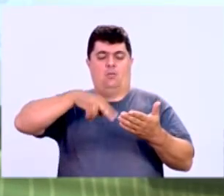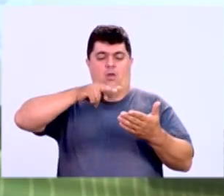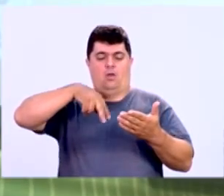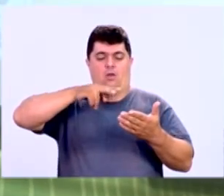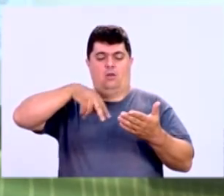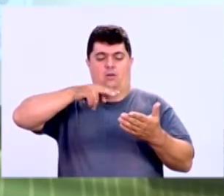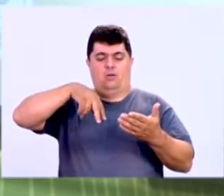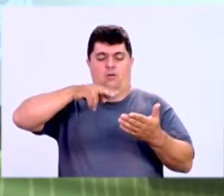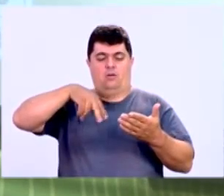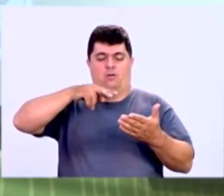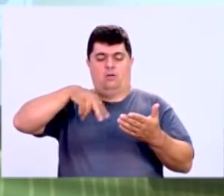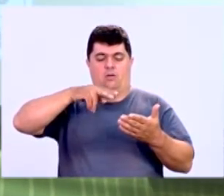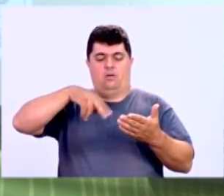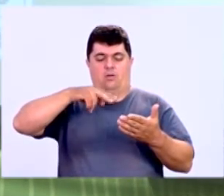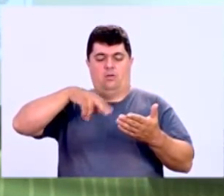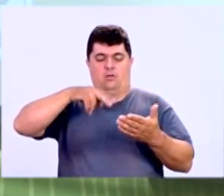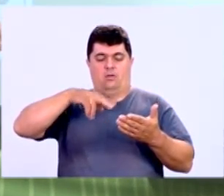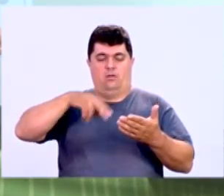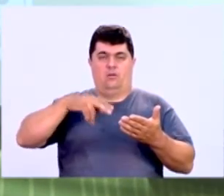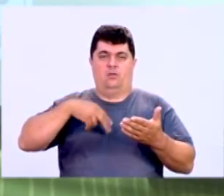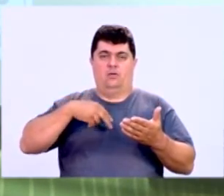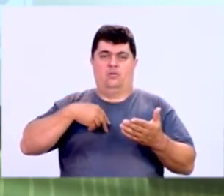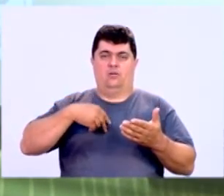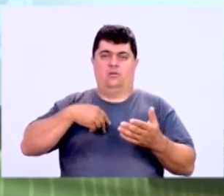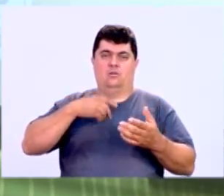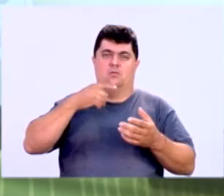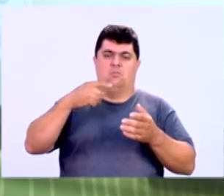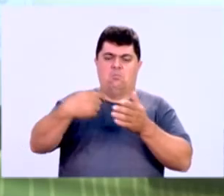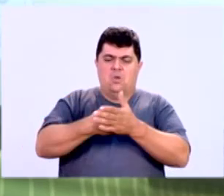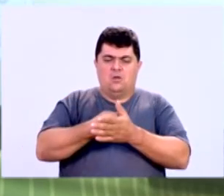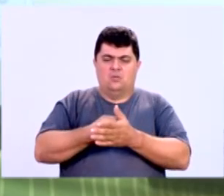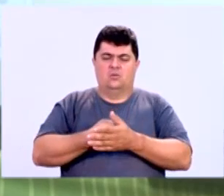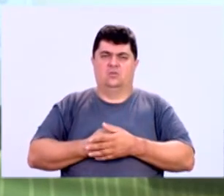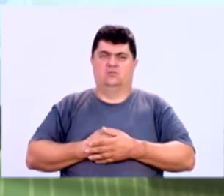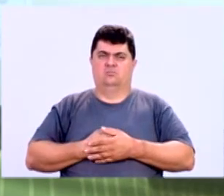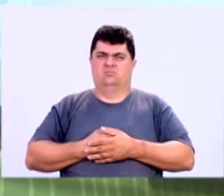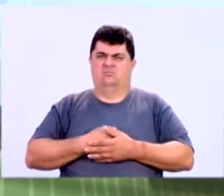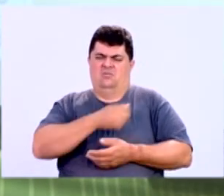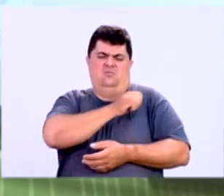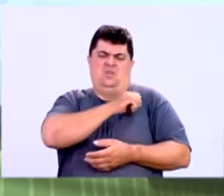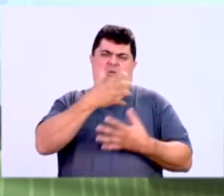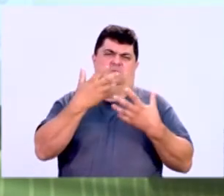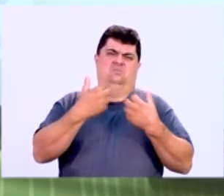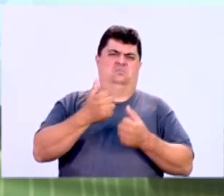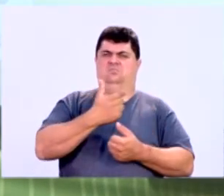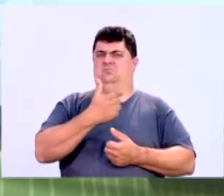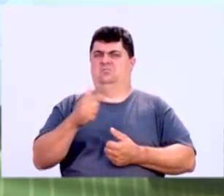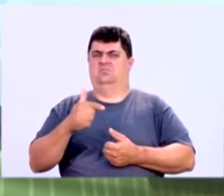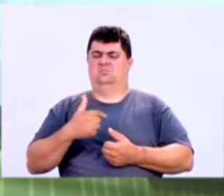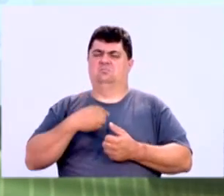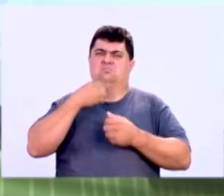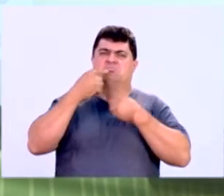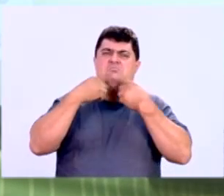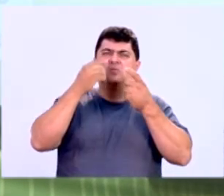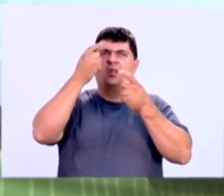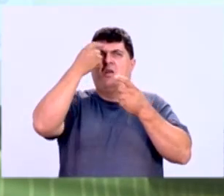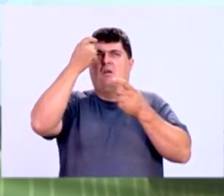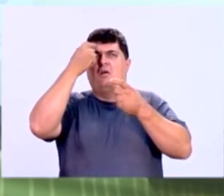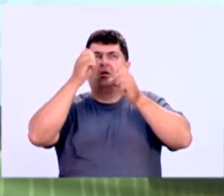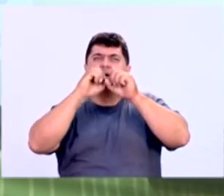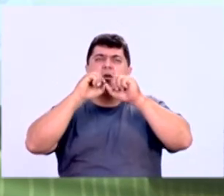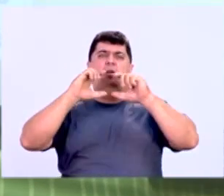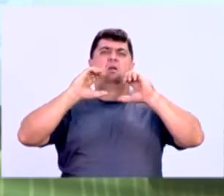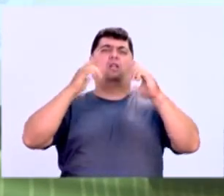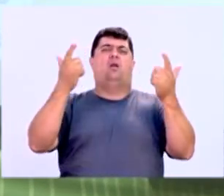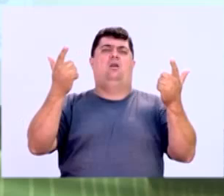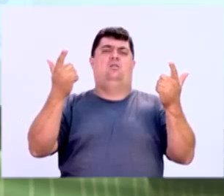um livro, leia a página tal, tirem suas dúvidas, talvez isso não seja o suficiente para que ele se sinta motivado.